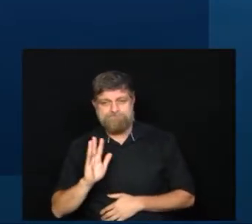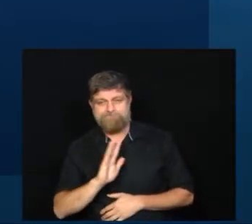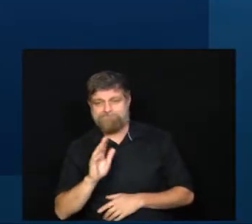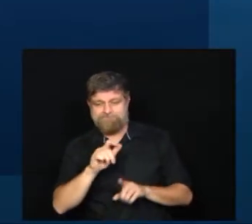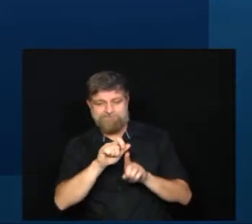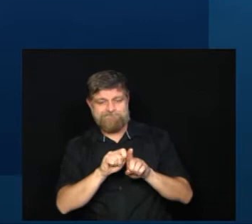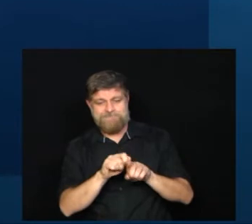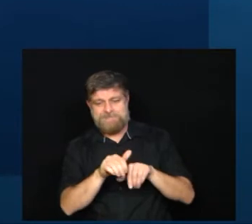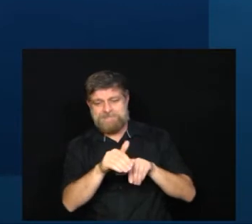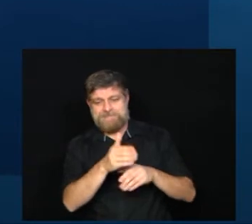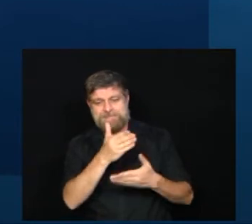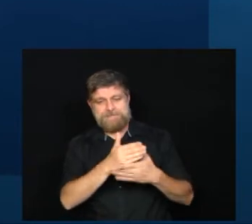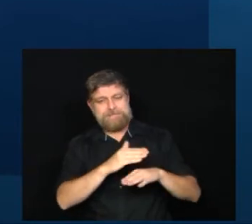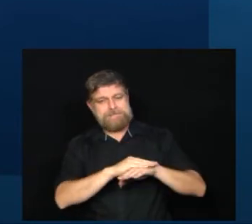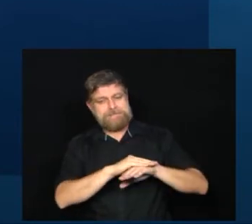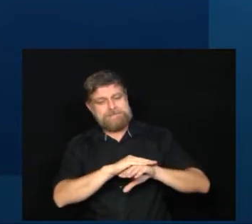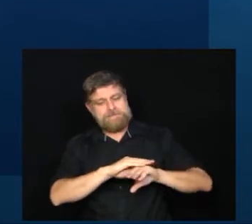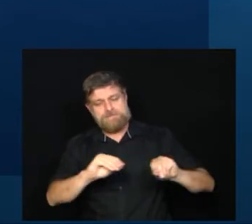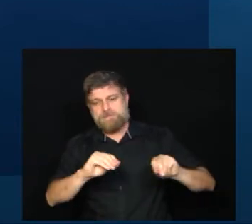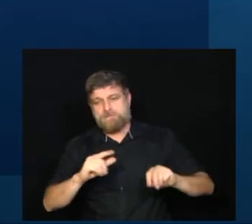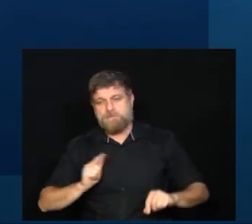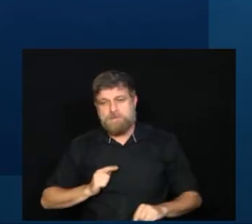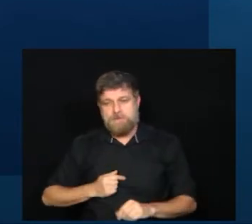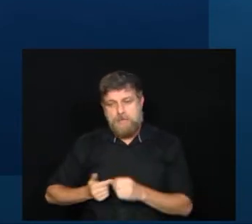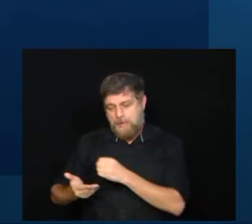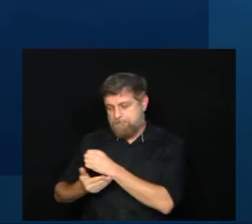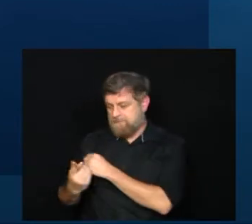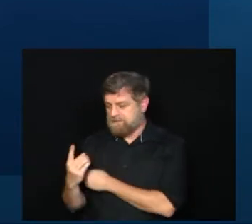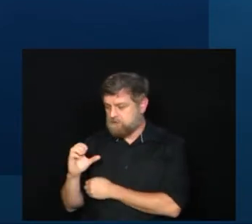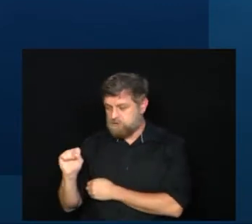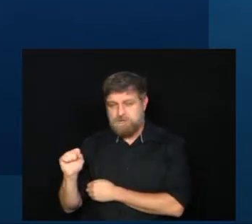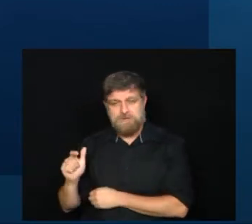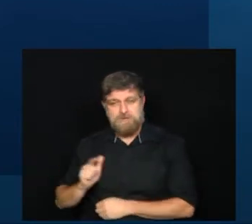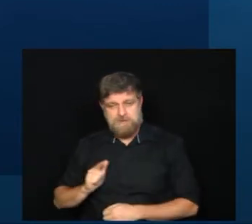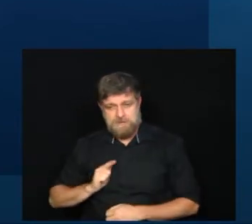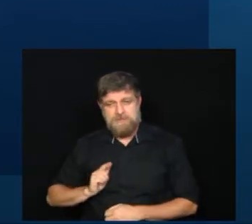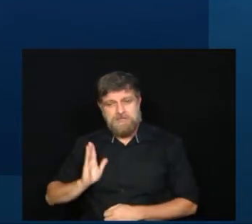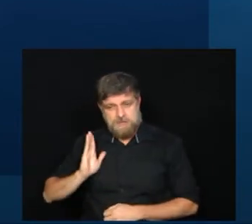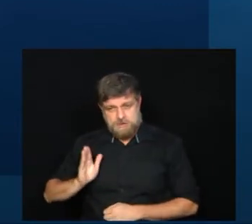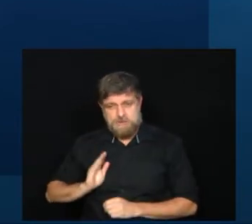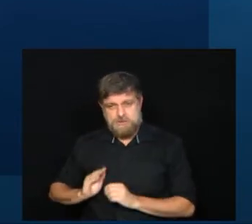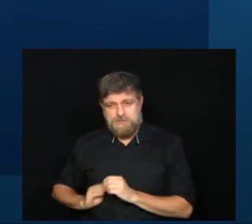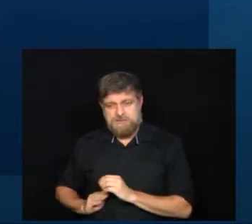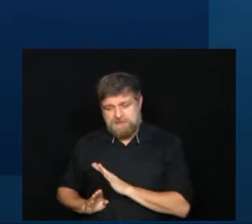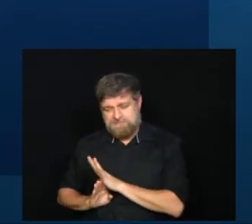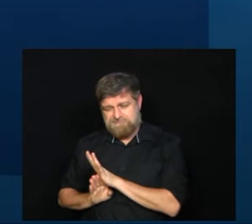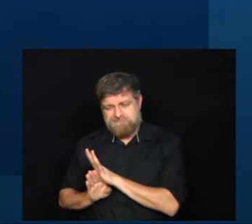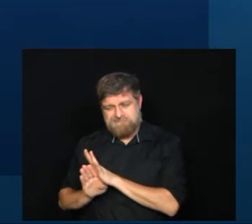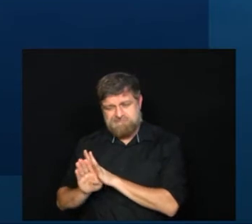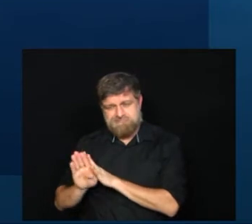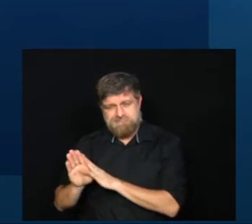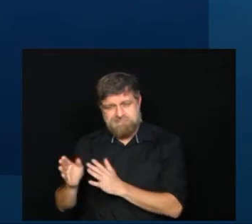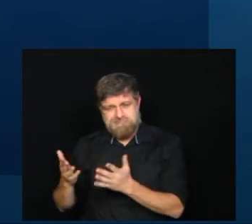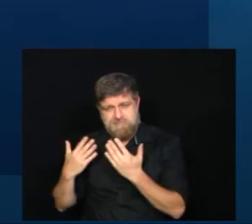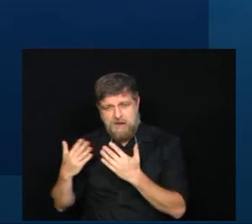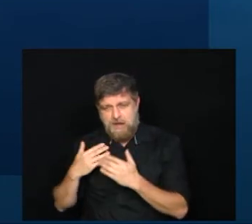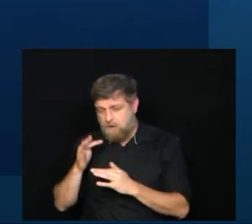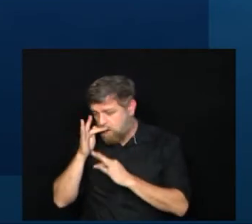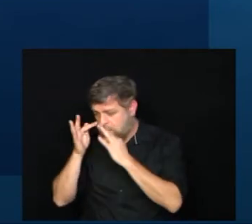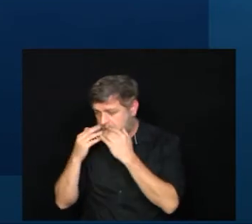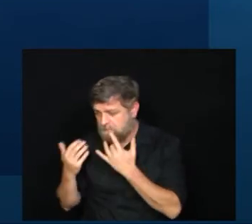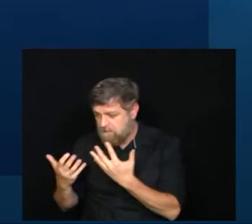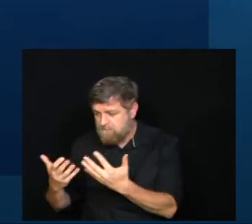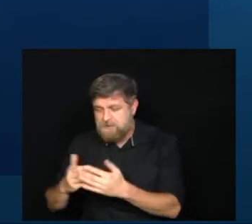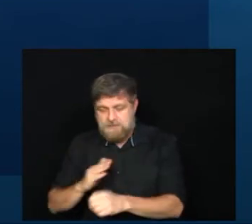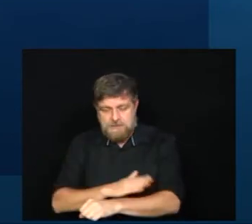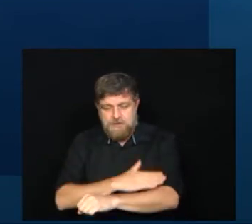mês de setembro, mínima de 18, então é uma mínima elevada para esta primavera. Ao longo do dia